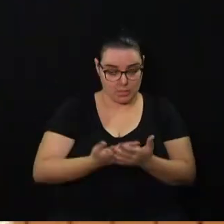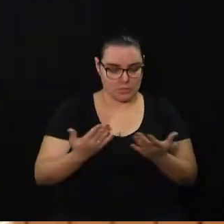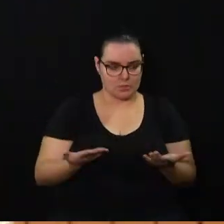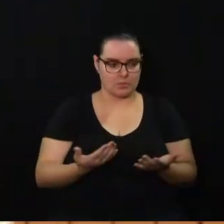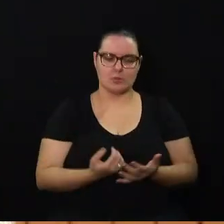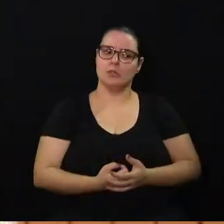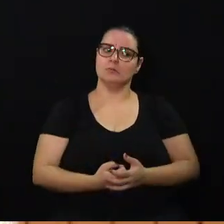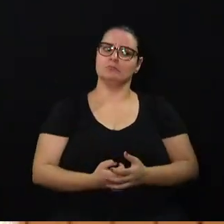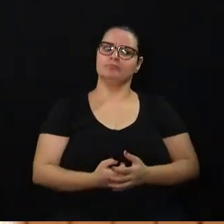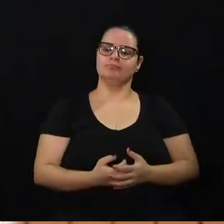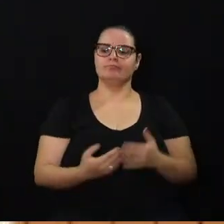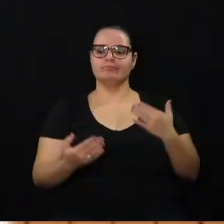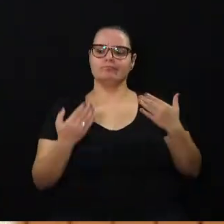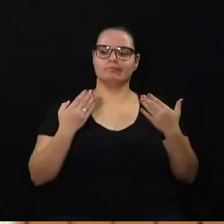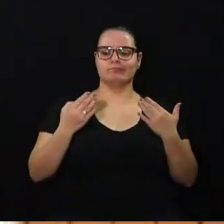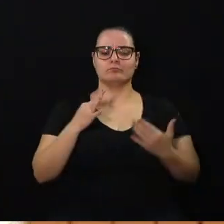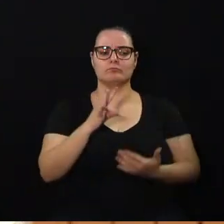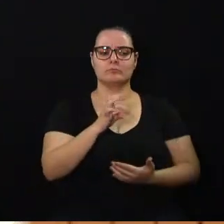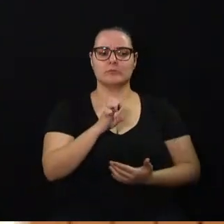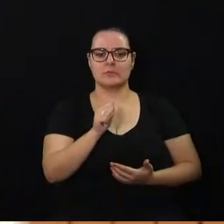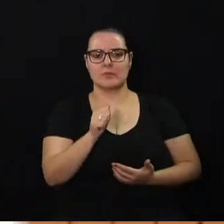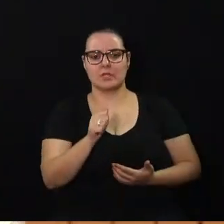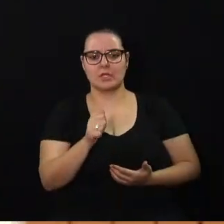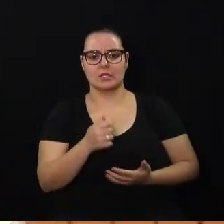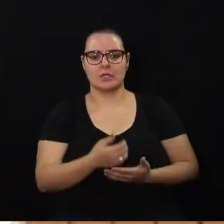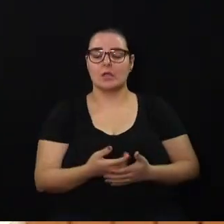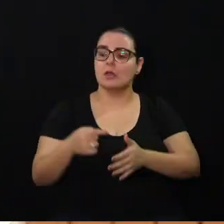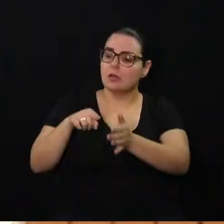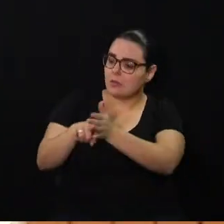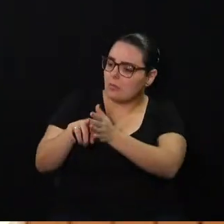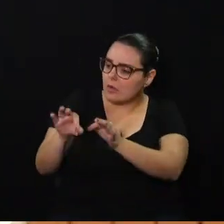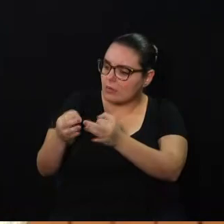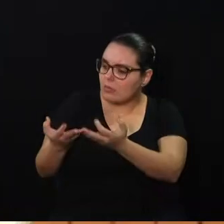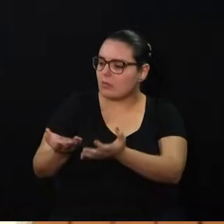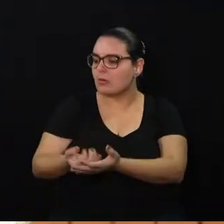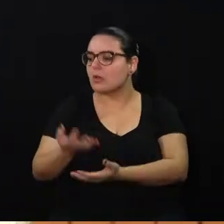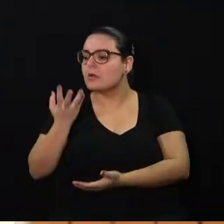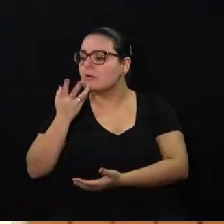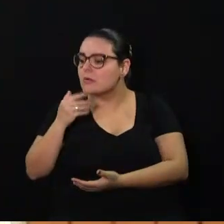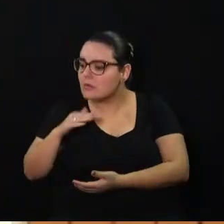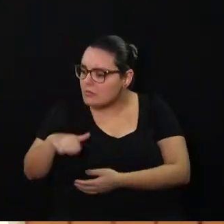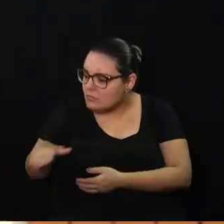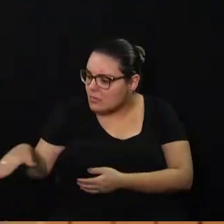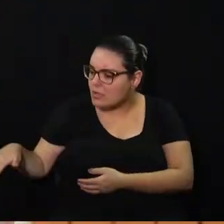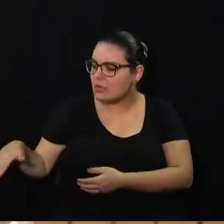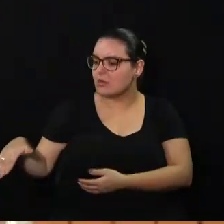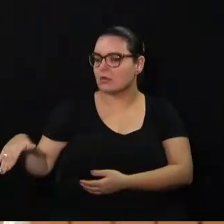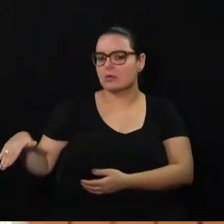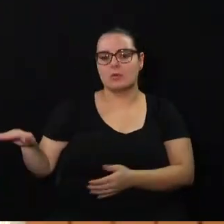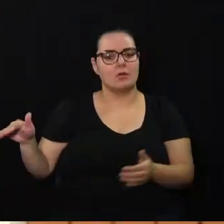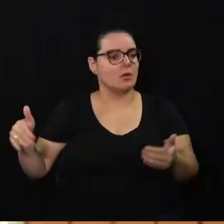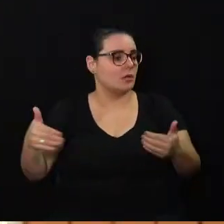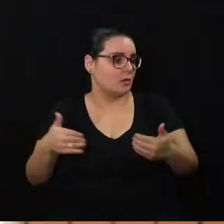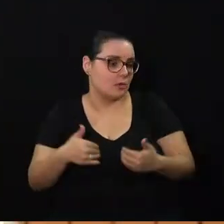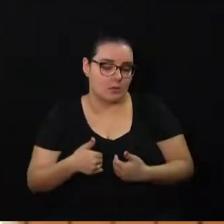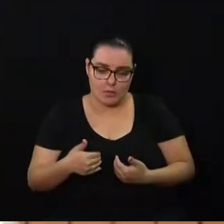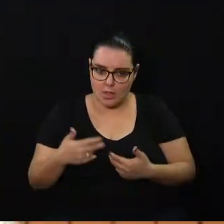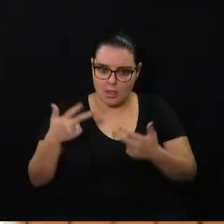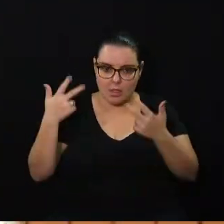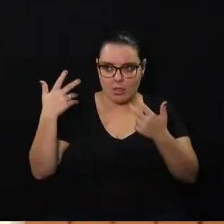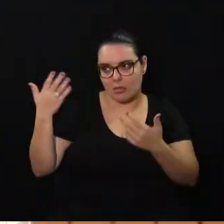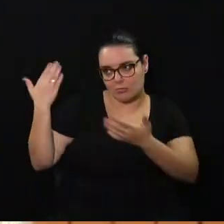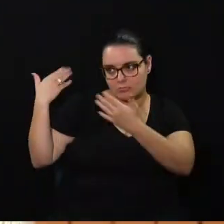théâtre du conversei com a mãe fui perguntar sobre a infância era um otimista clássico na infância é